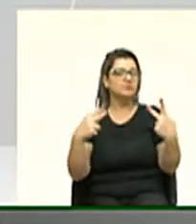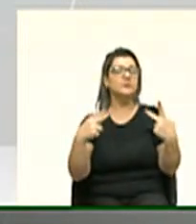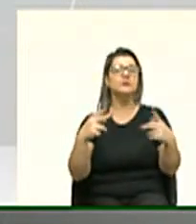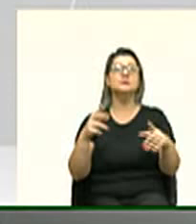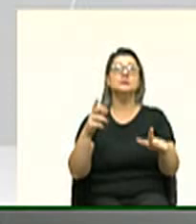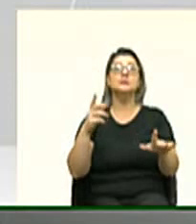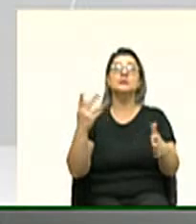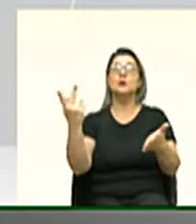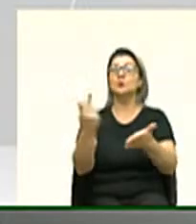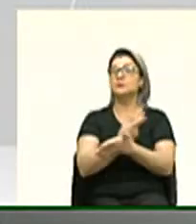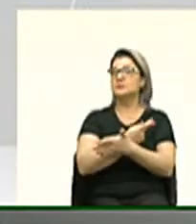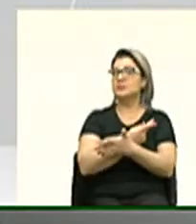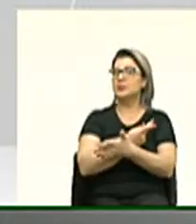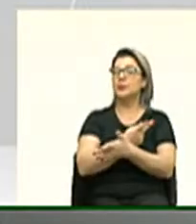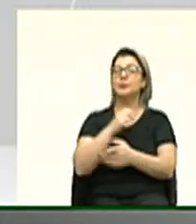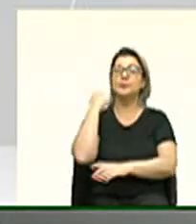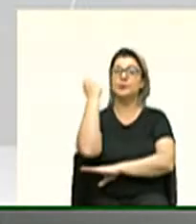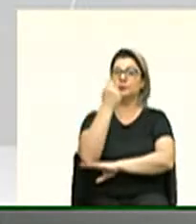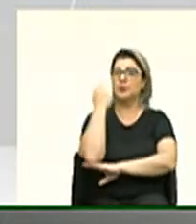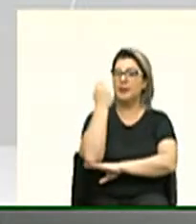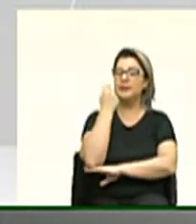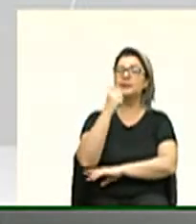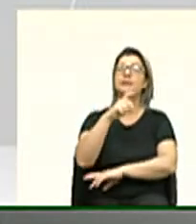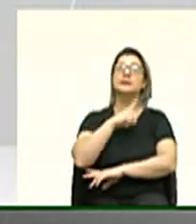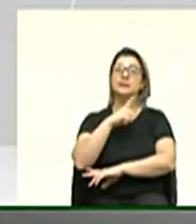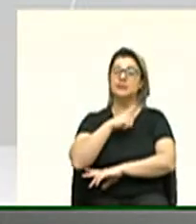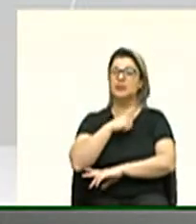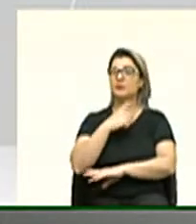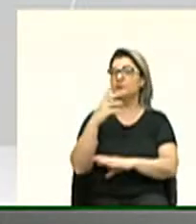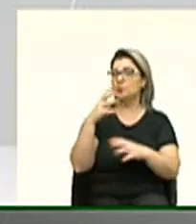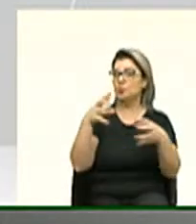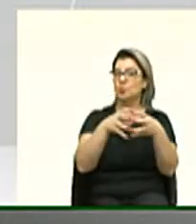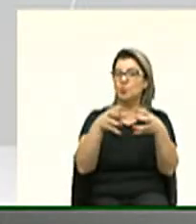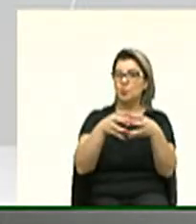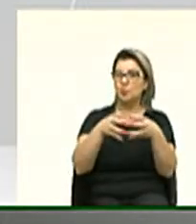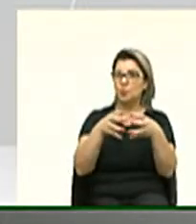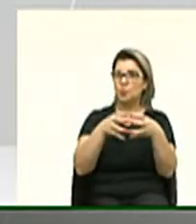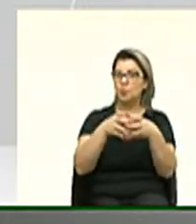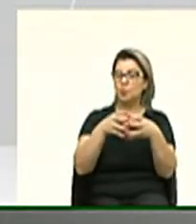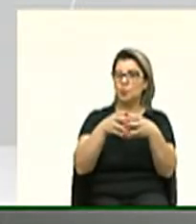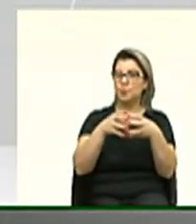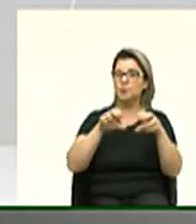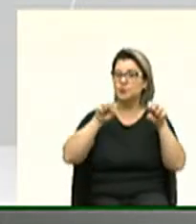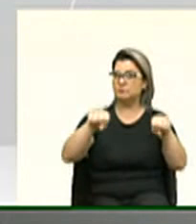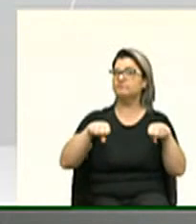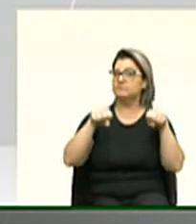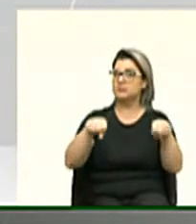um atropelamento de um grupo de ciclistas. Esse fato ganhou muita notoriedade e